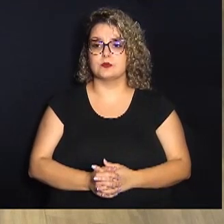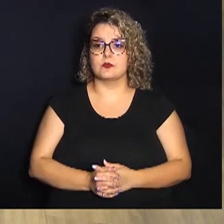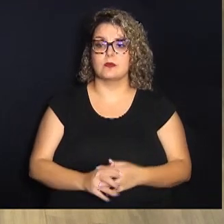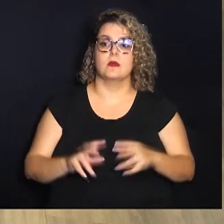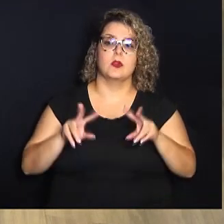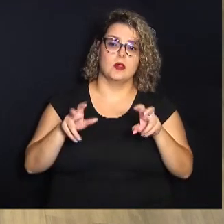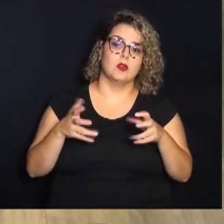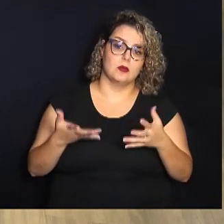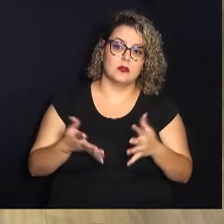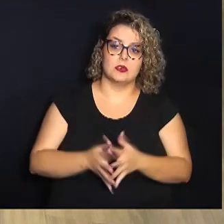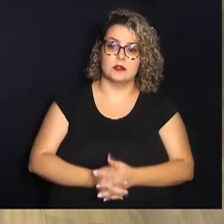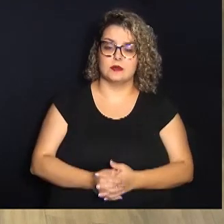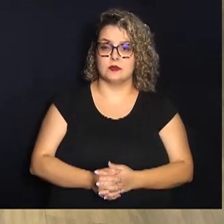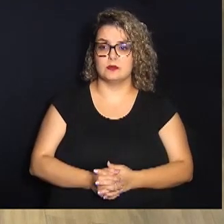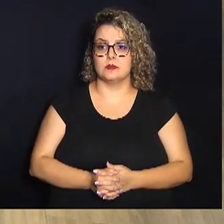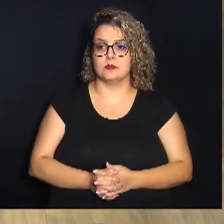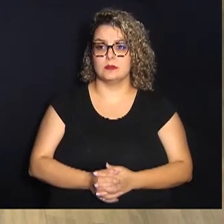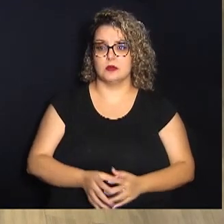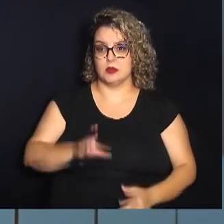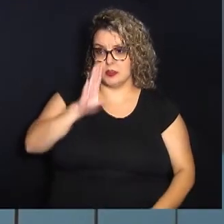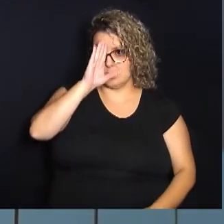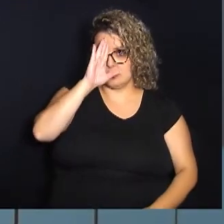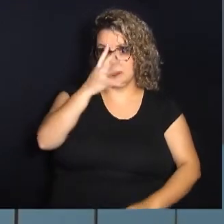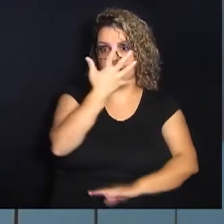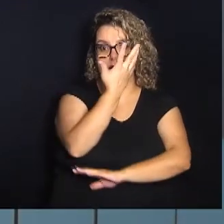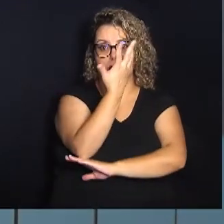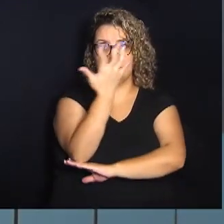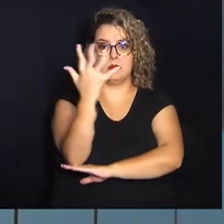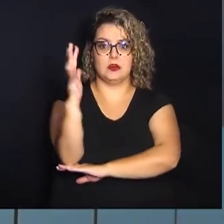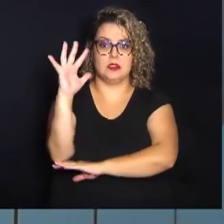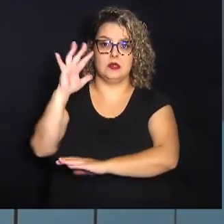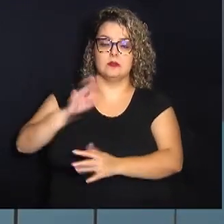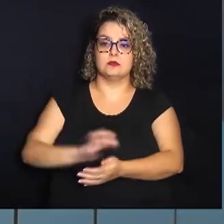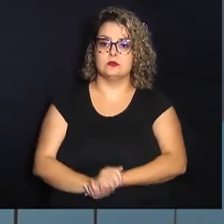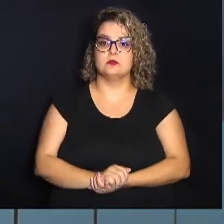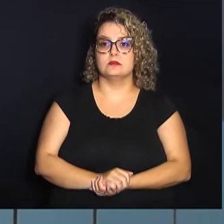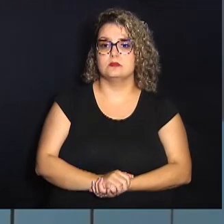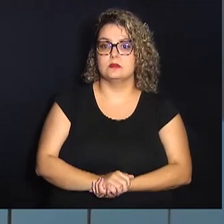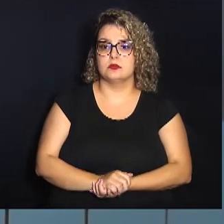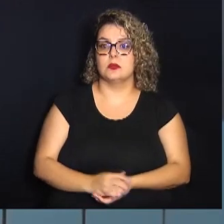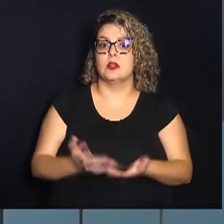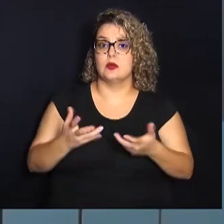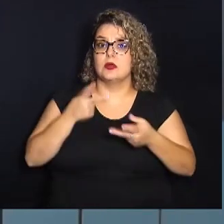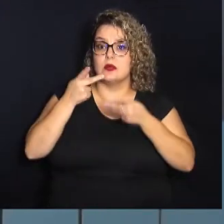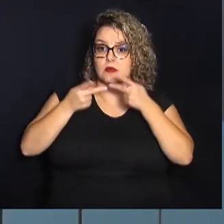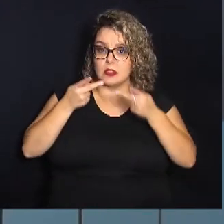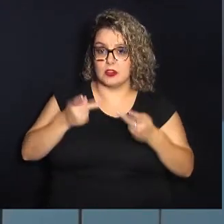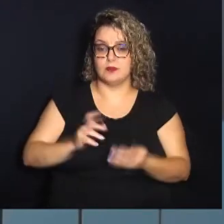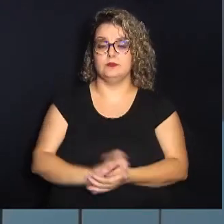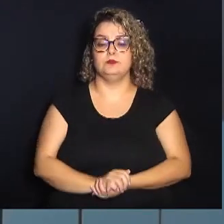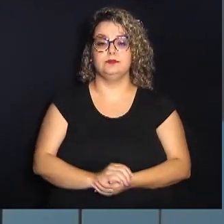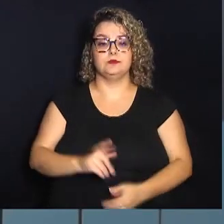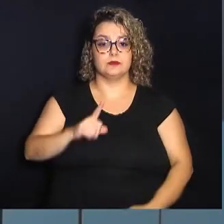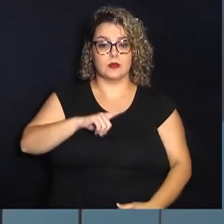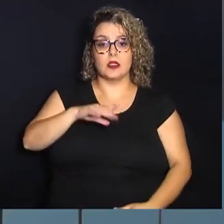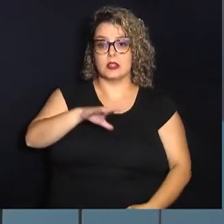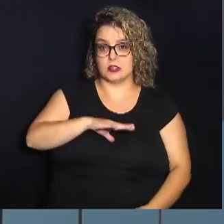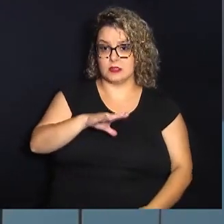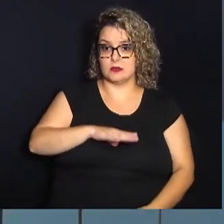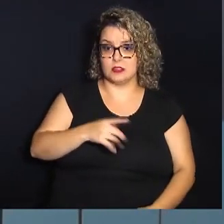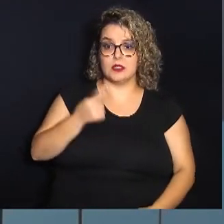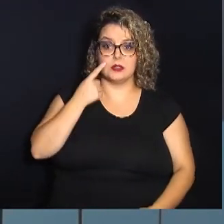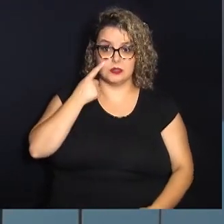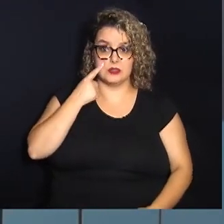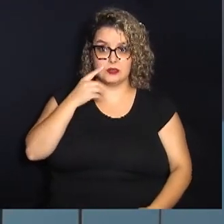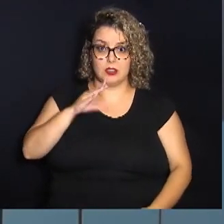questão, principalmente da arborização, eu gostaria de destacar que a gente tem na cidade, a gente olha para a cidade